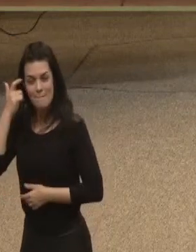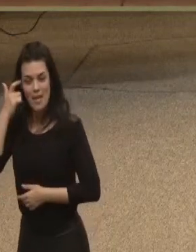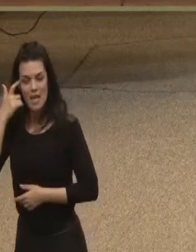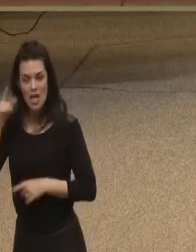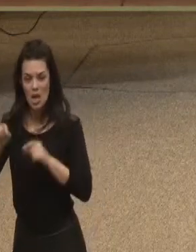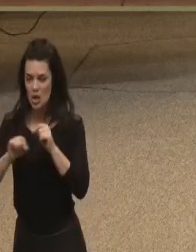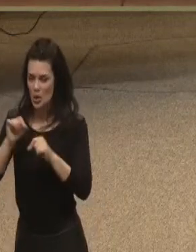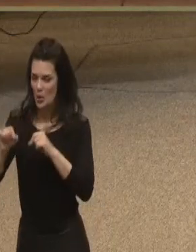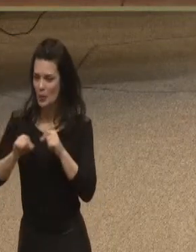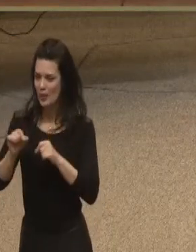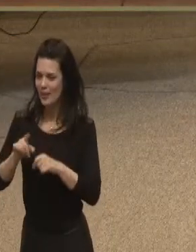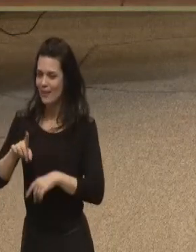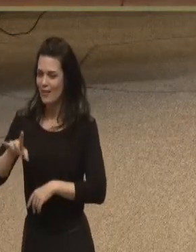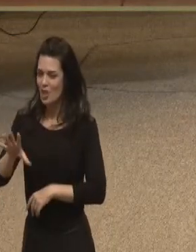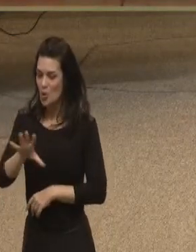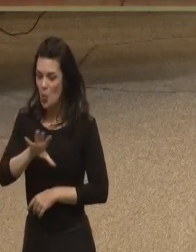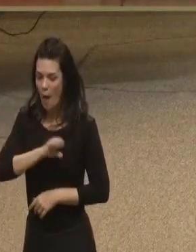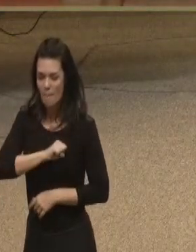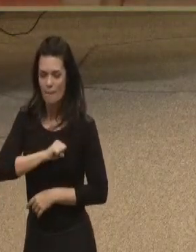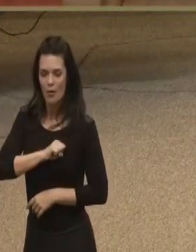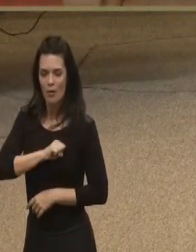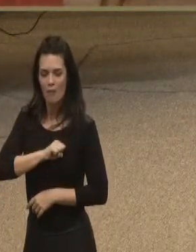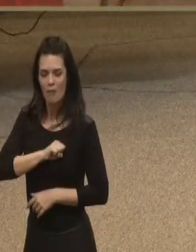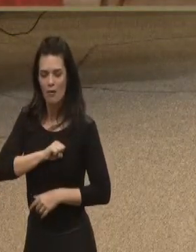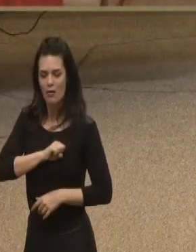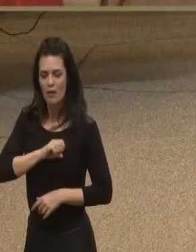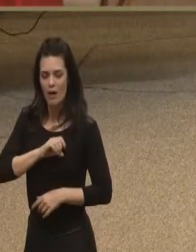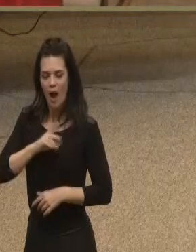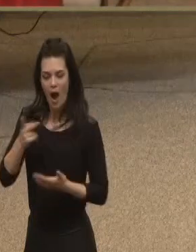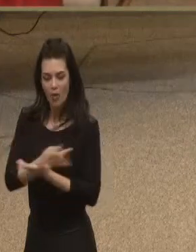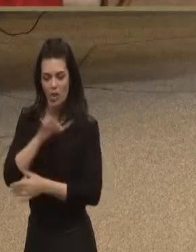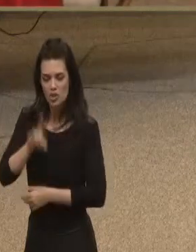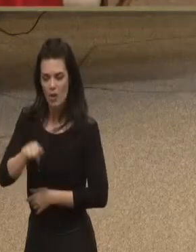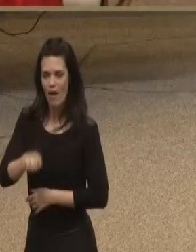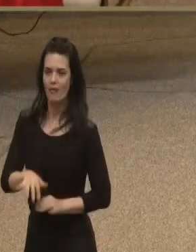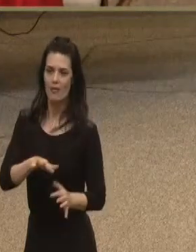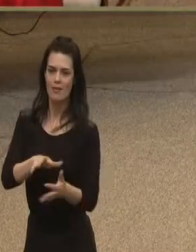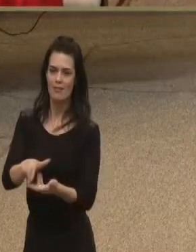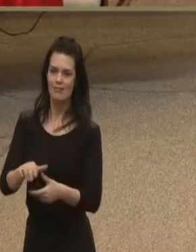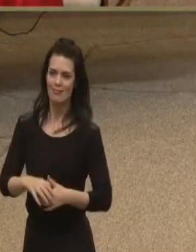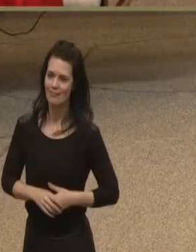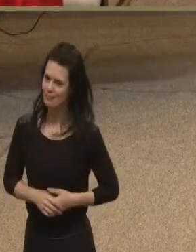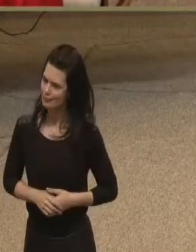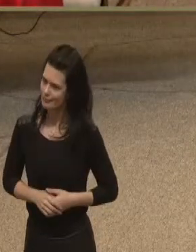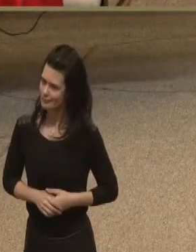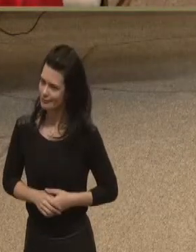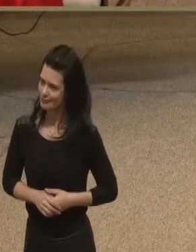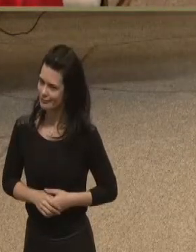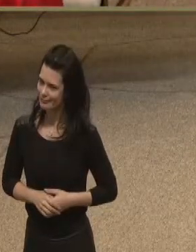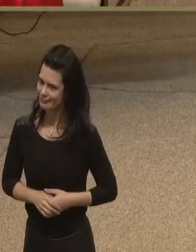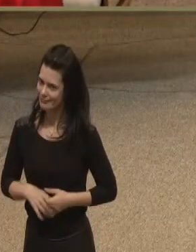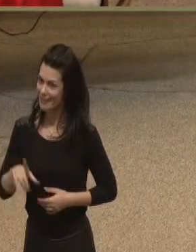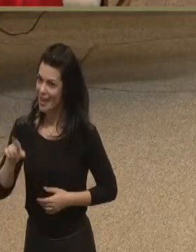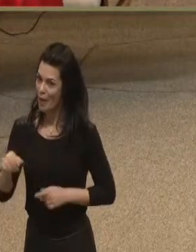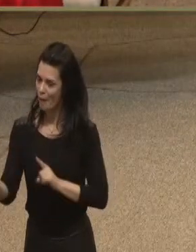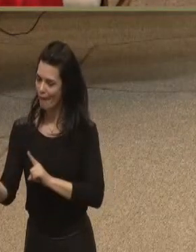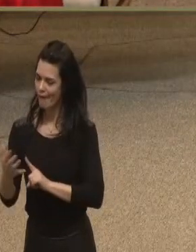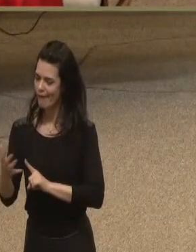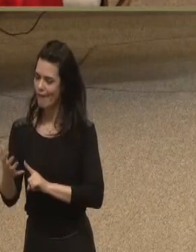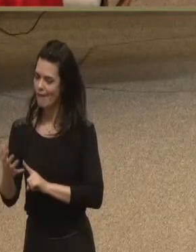se traduzir só aqui nessa vida. E aí então estamos com o fermento dos